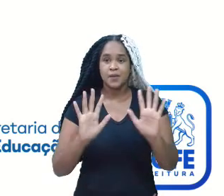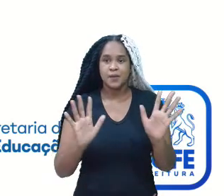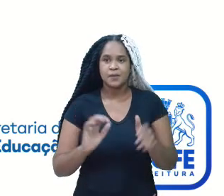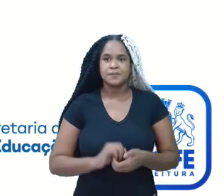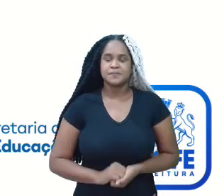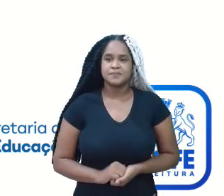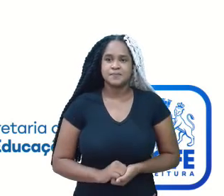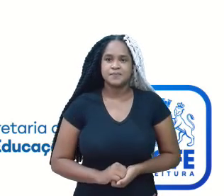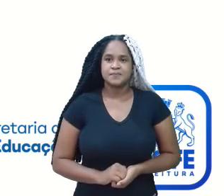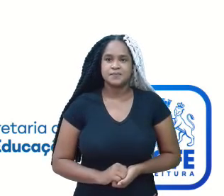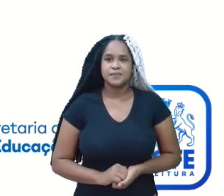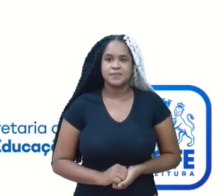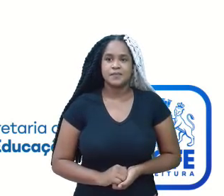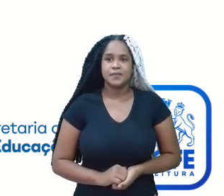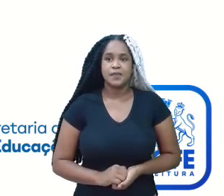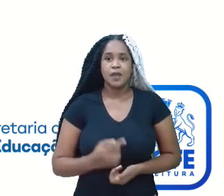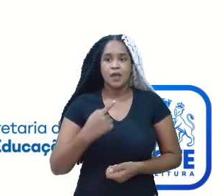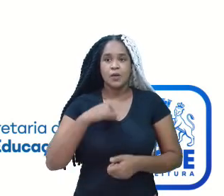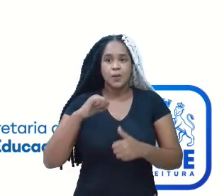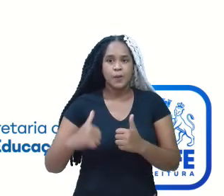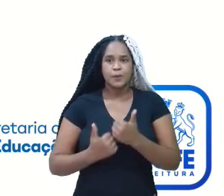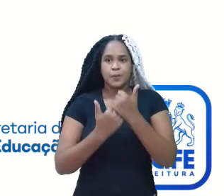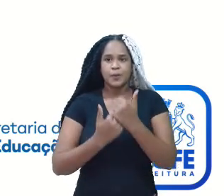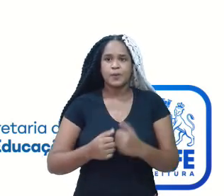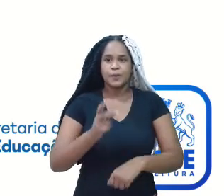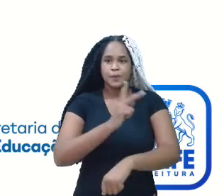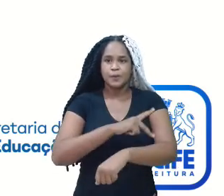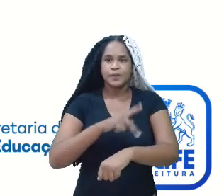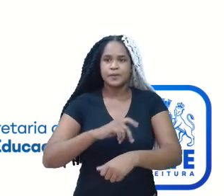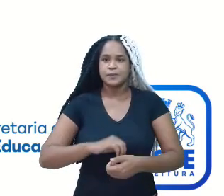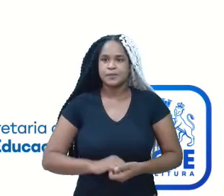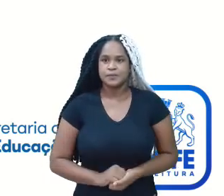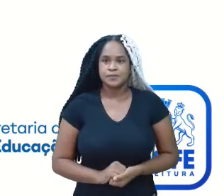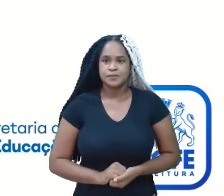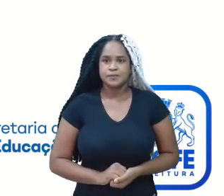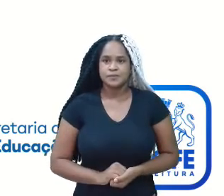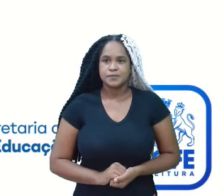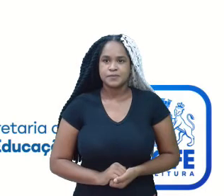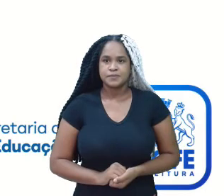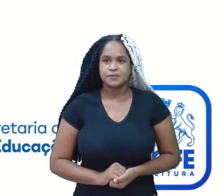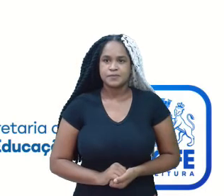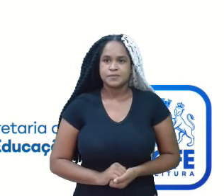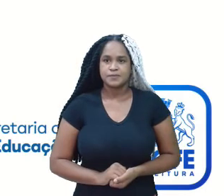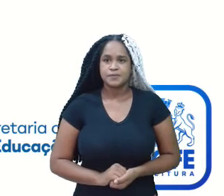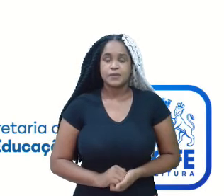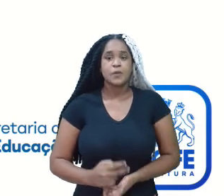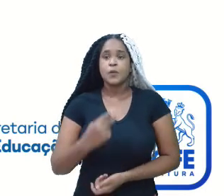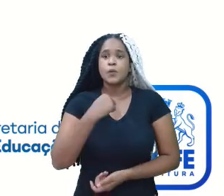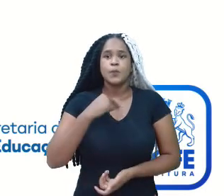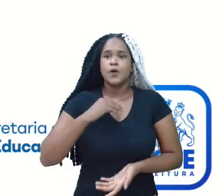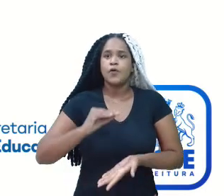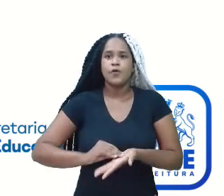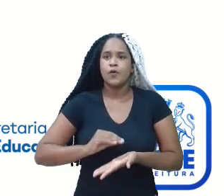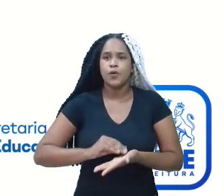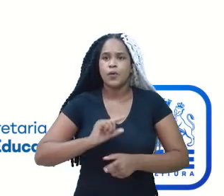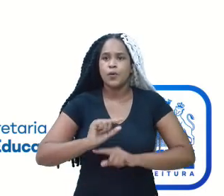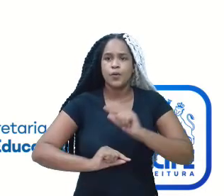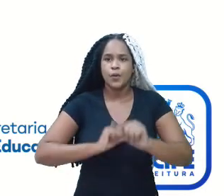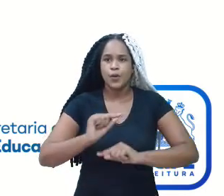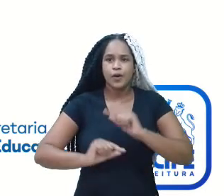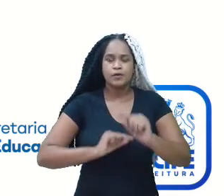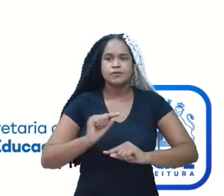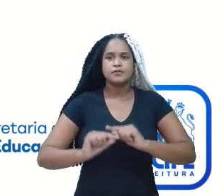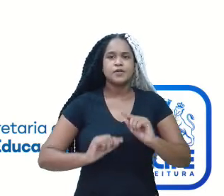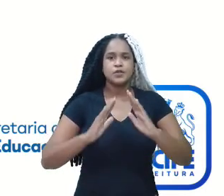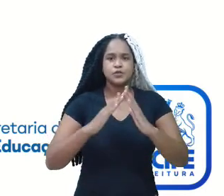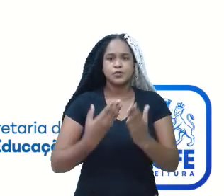Pimentel, sou auxiliar pedagógico e arte educador do Colégio Unicidade. O que não pode faltar numa escola